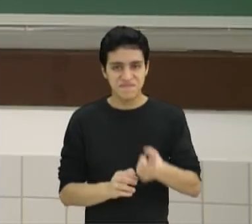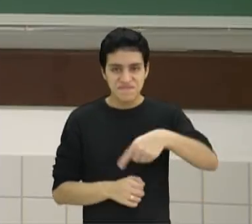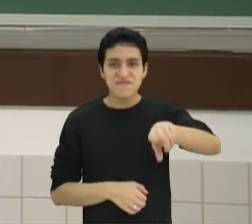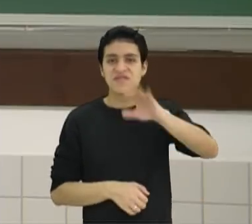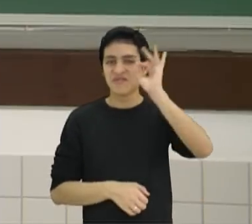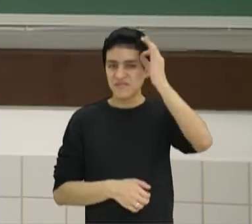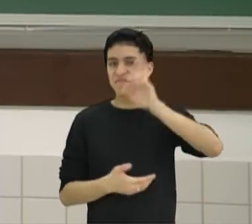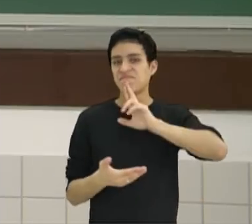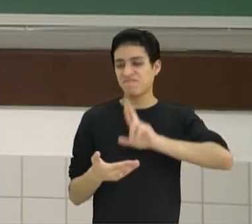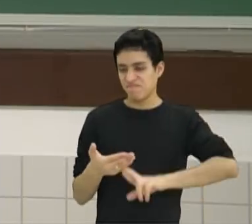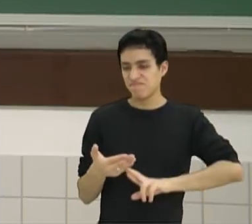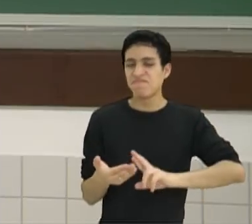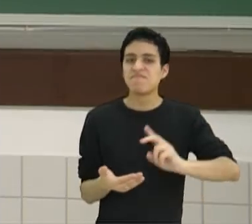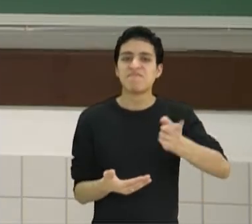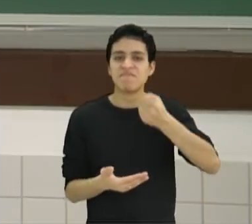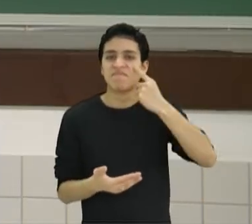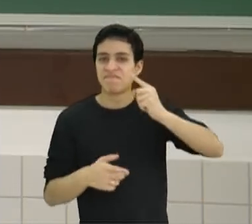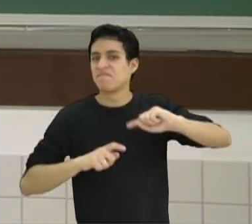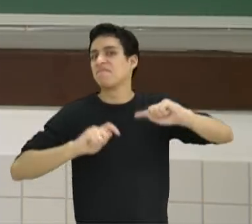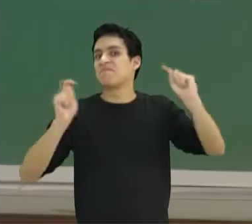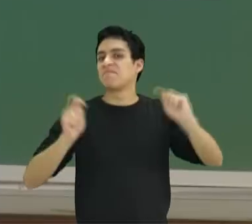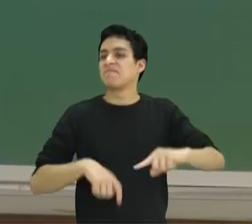Respondeu? Então confira a possibilidade.